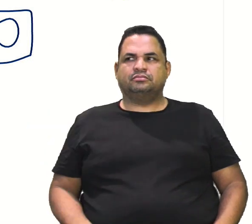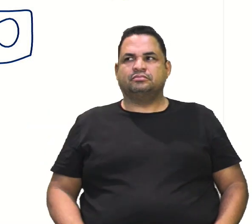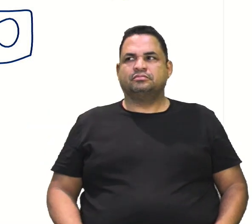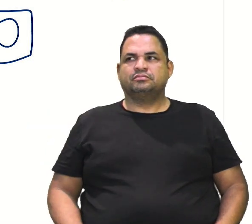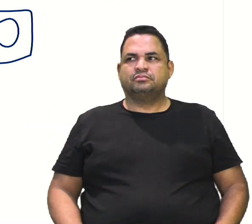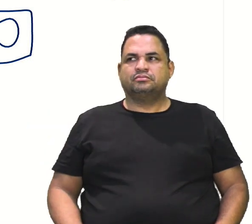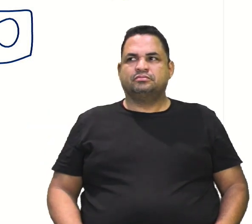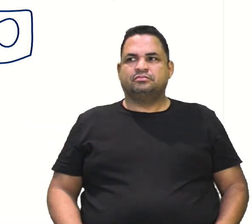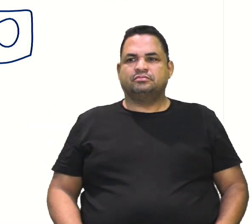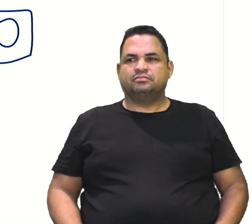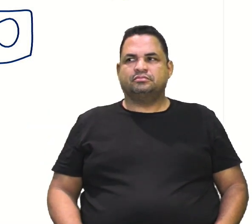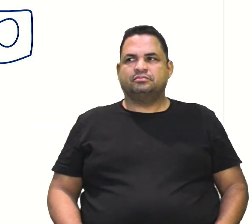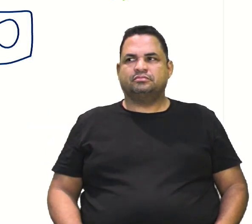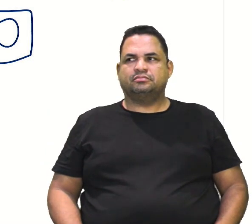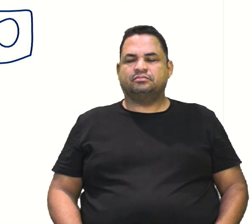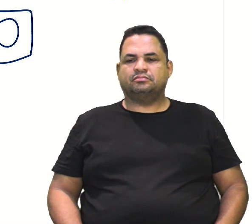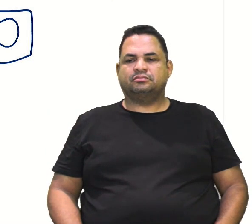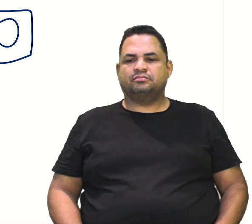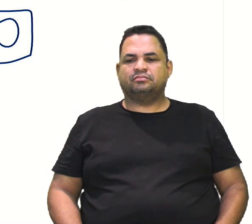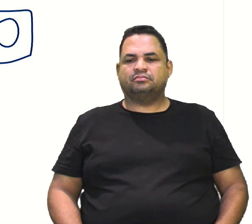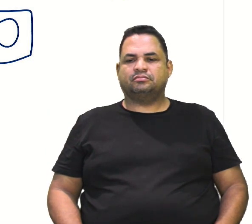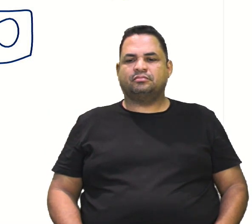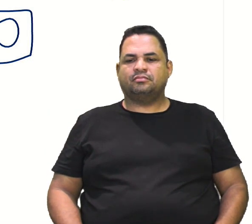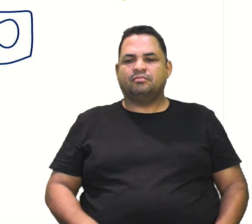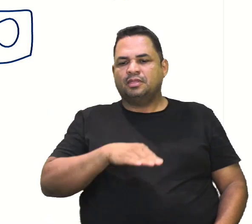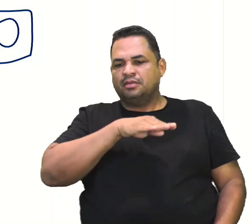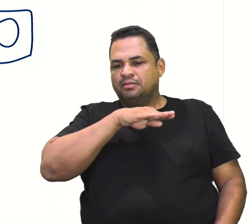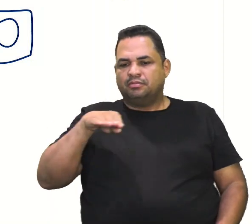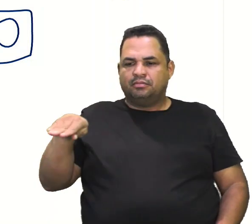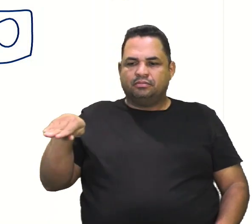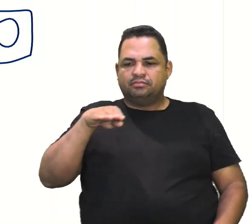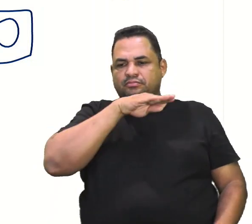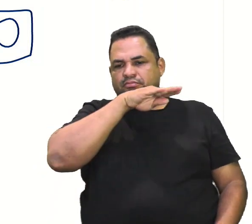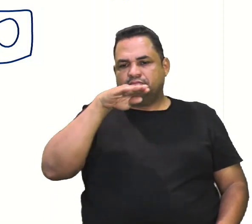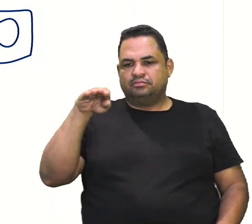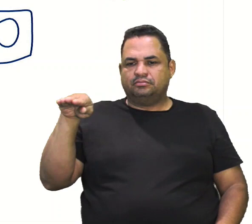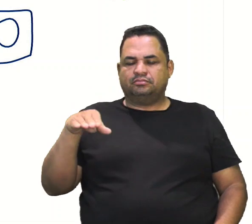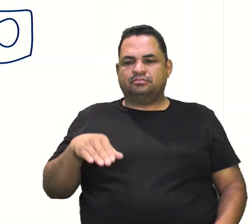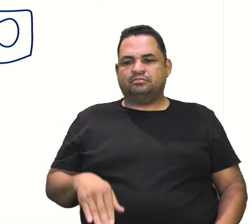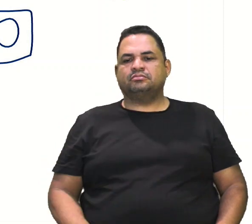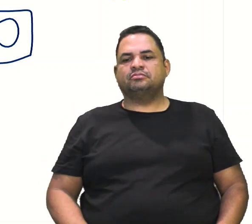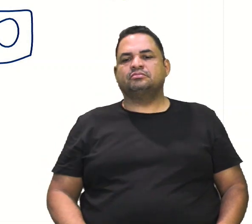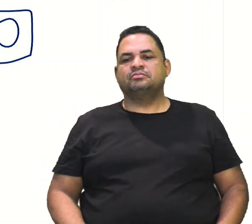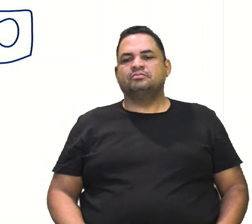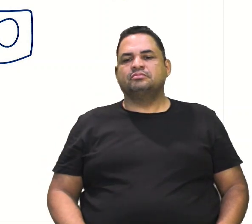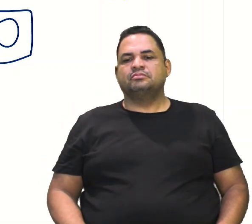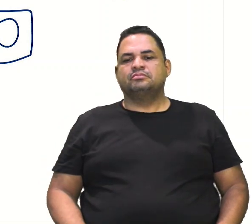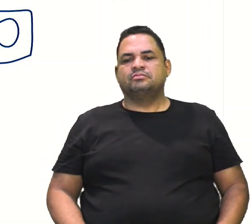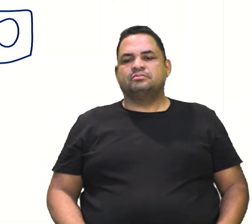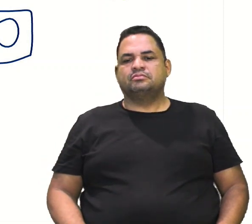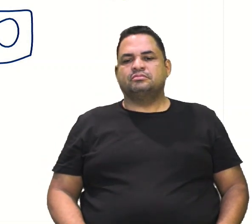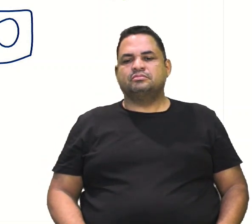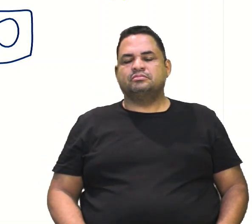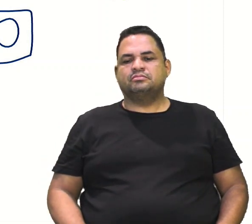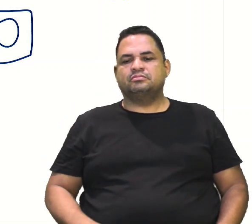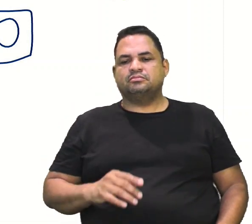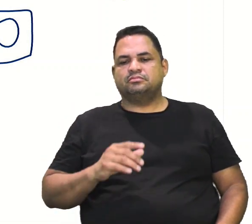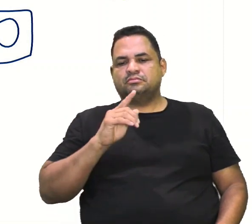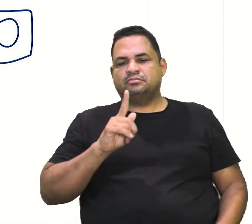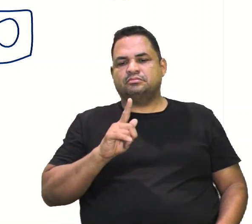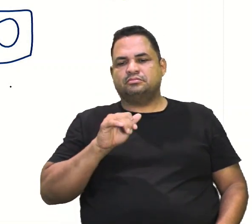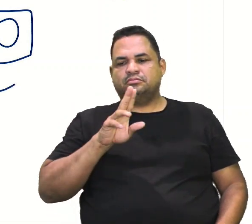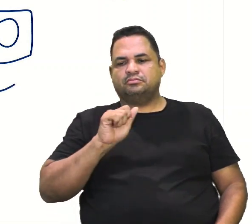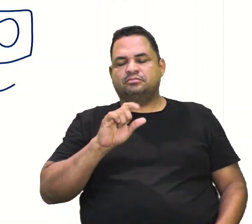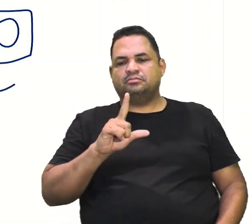reta paralela ao eixo x. Muito Não vai bem. tocar no eixo x. Então, essa é a minha Geral.